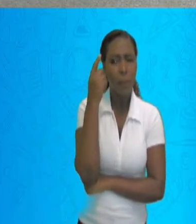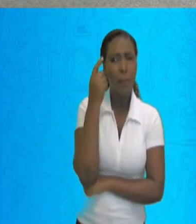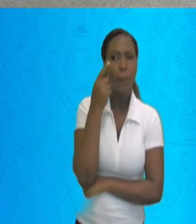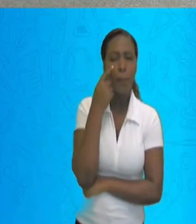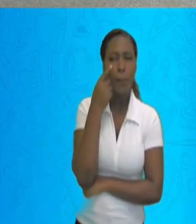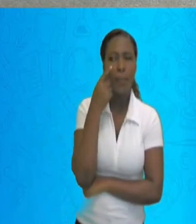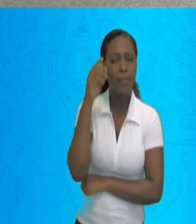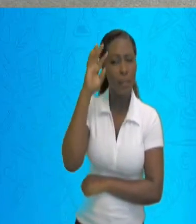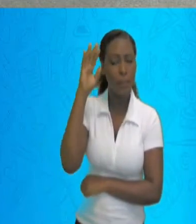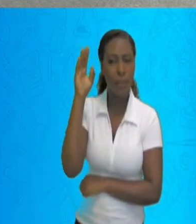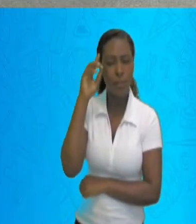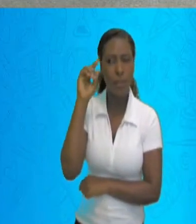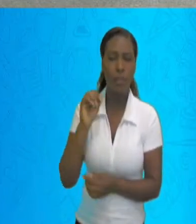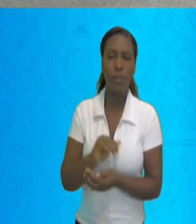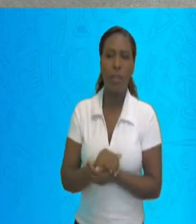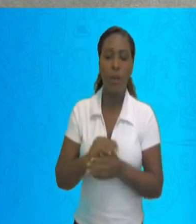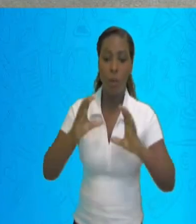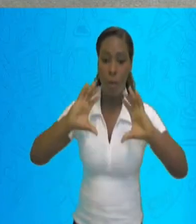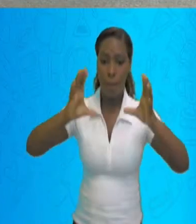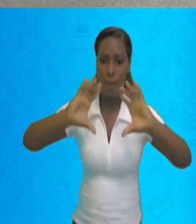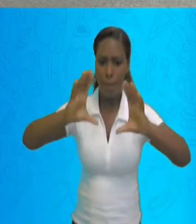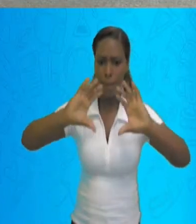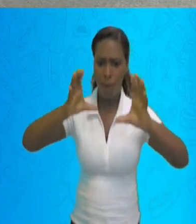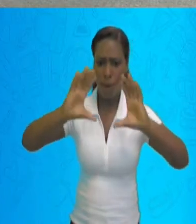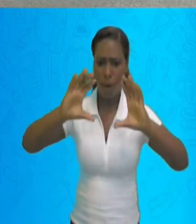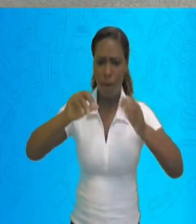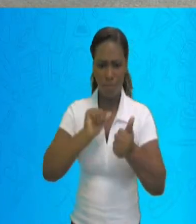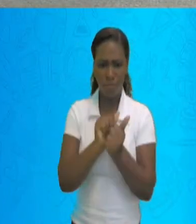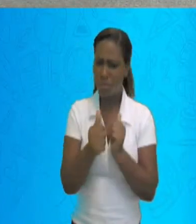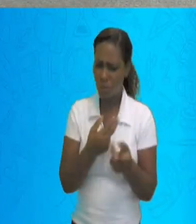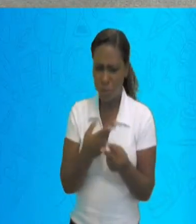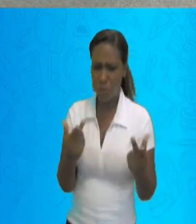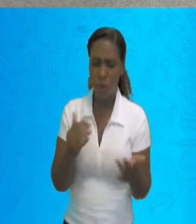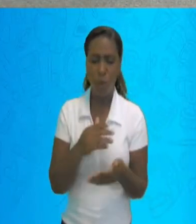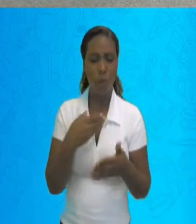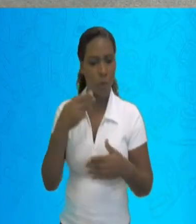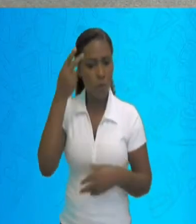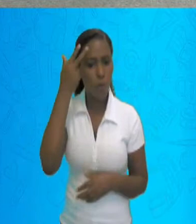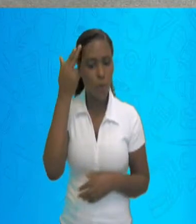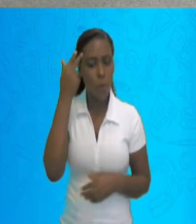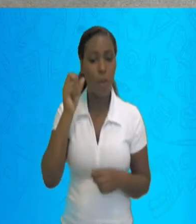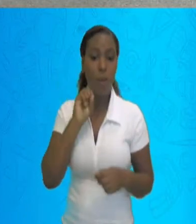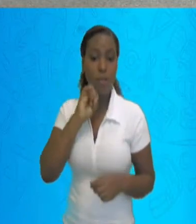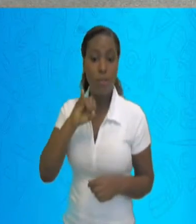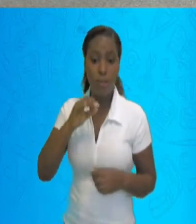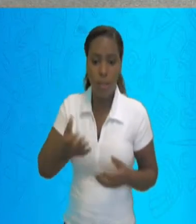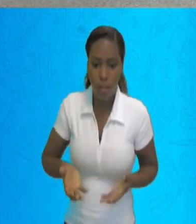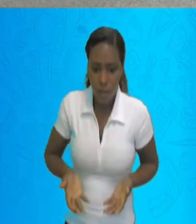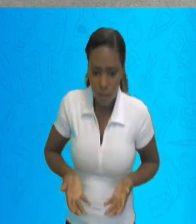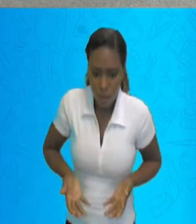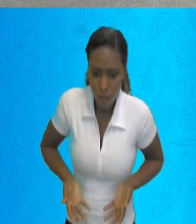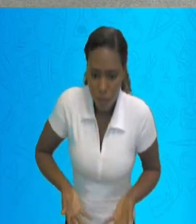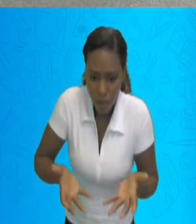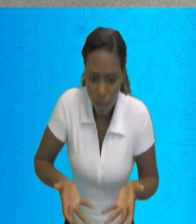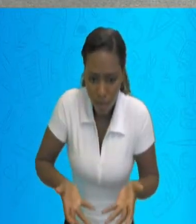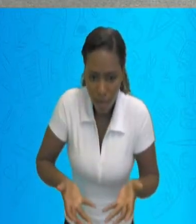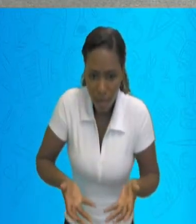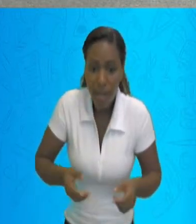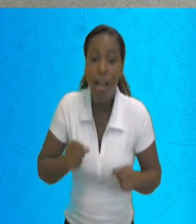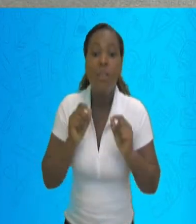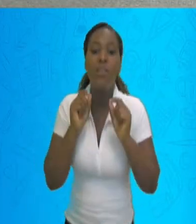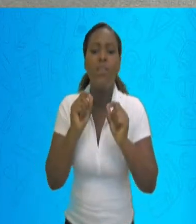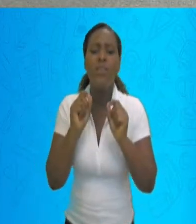caixa quadrada, de um cubo, se você rolar a bola, ela vai seguir rolando, normal. Agora, se